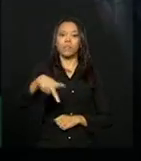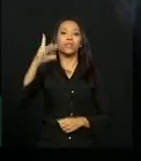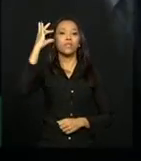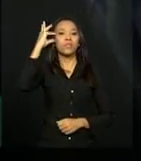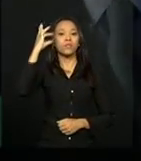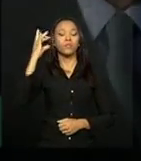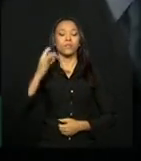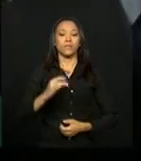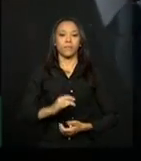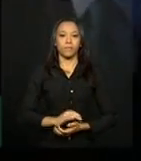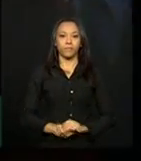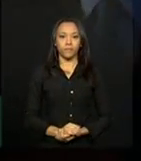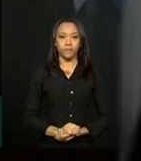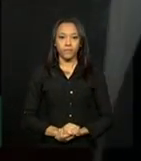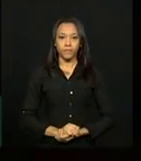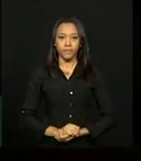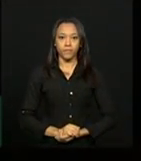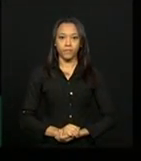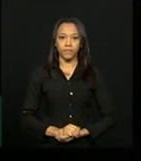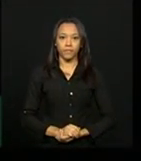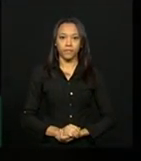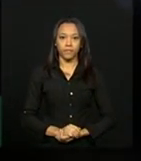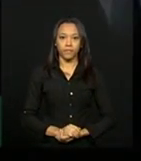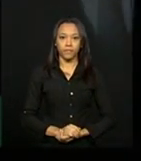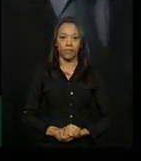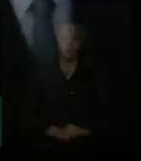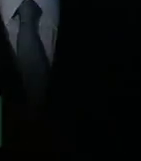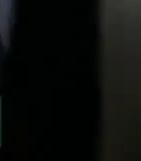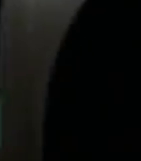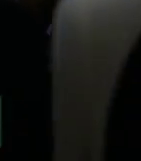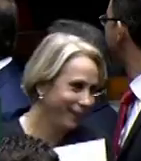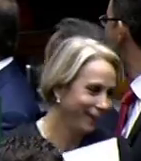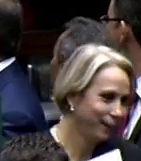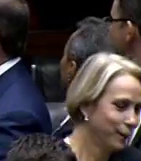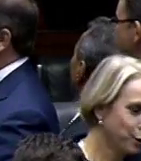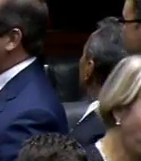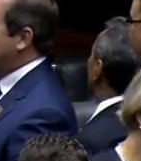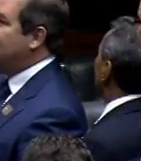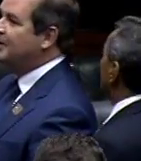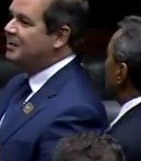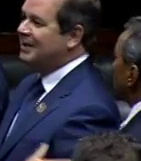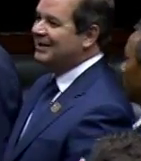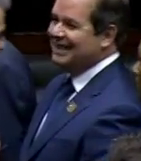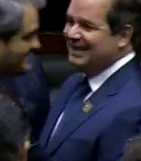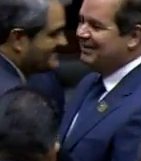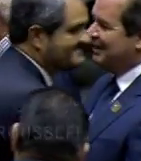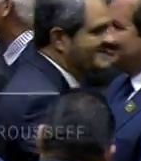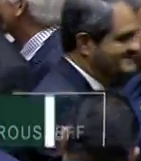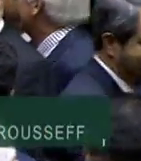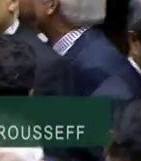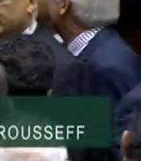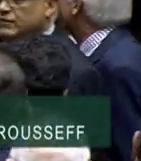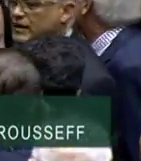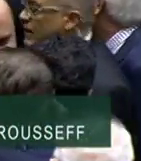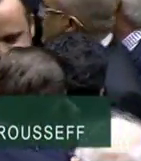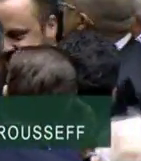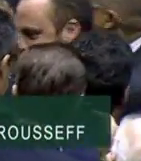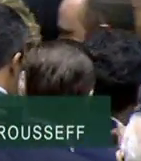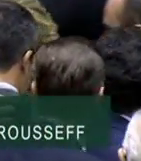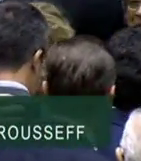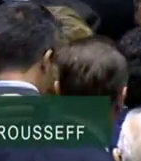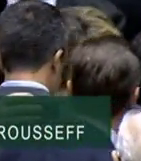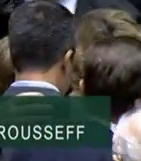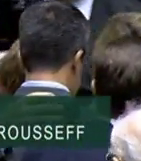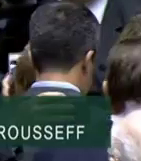Vai ser no plenário que Dilma e Temer vão prestar o compromisso constitucional e assinar o termo de posse. E depois da execução do